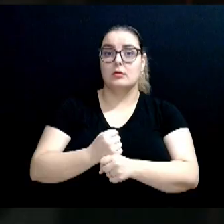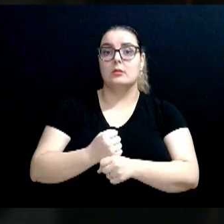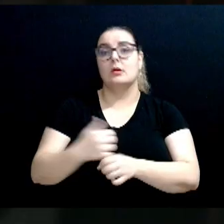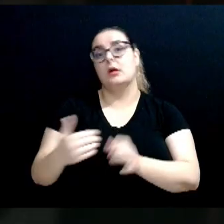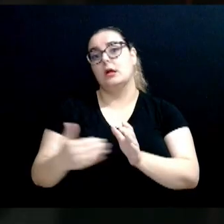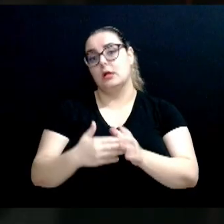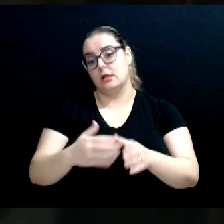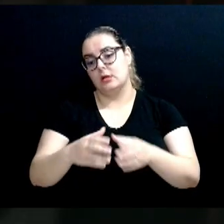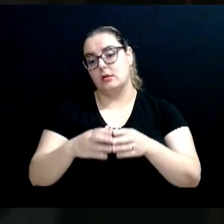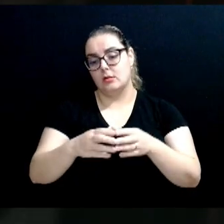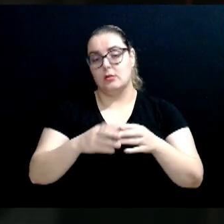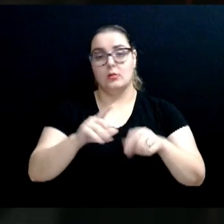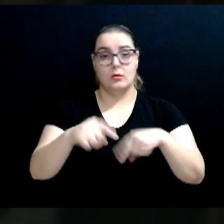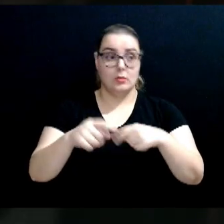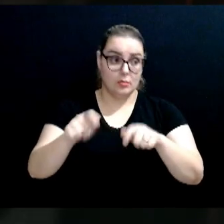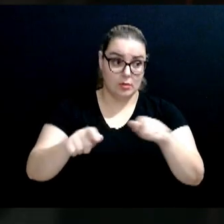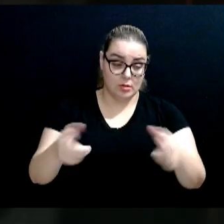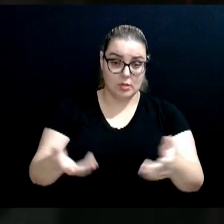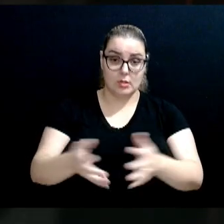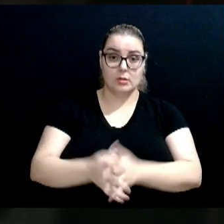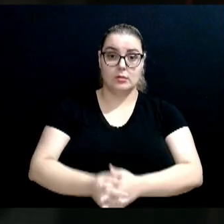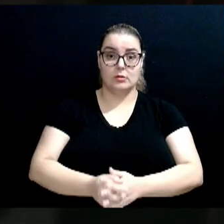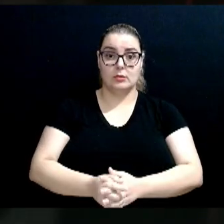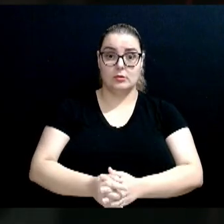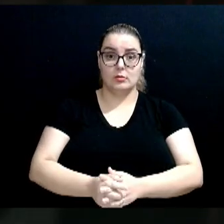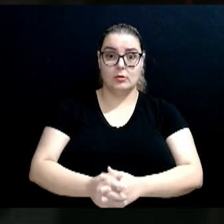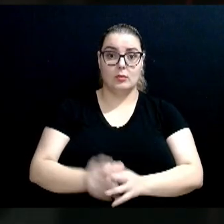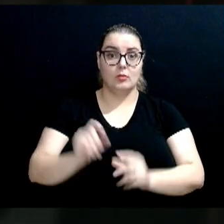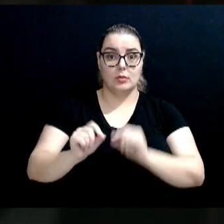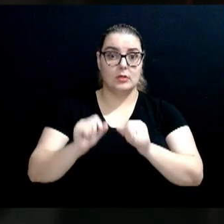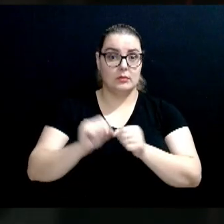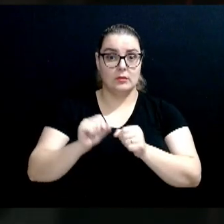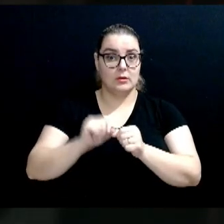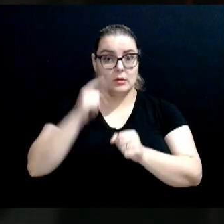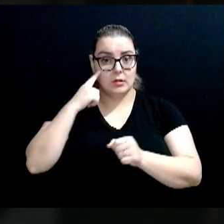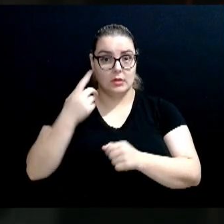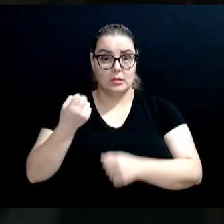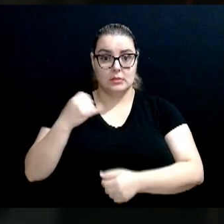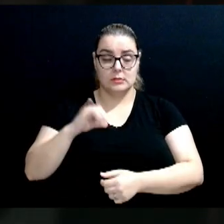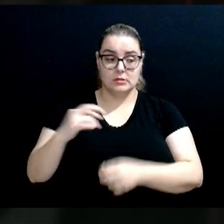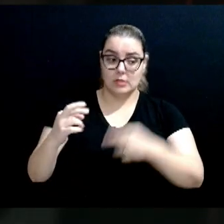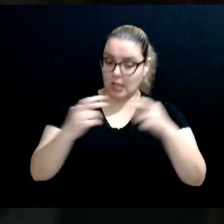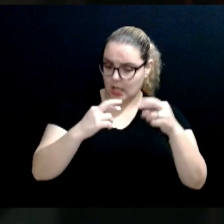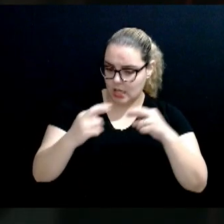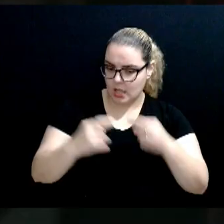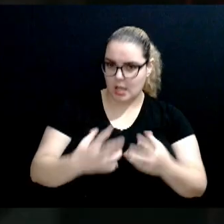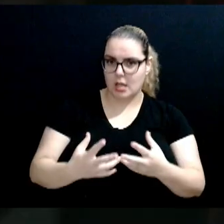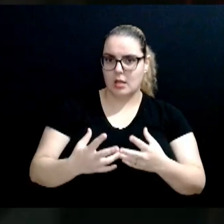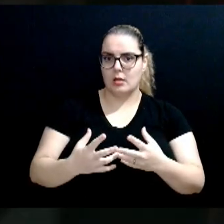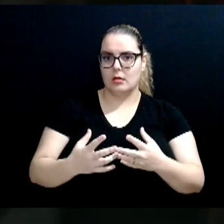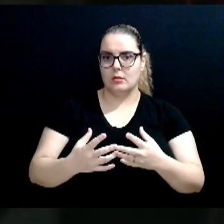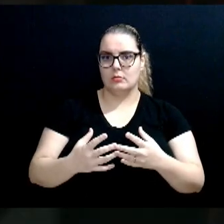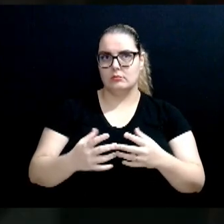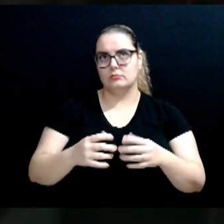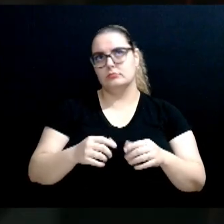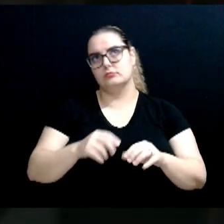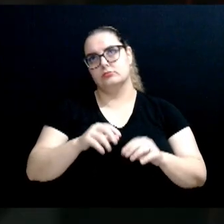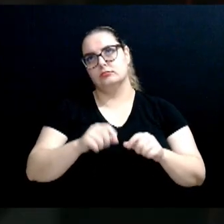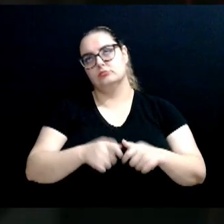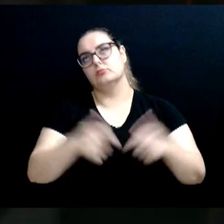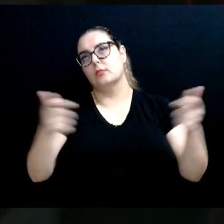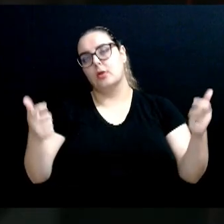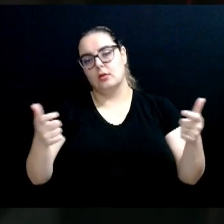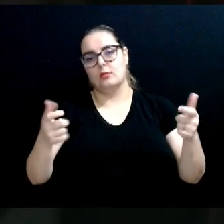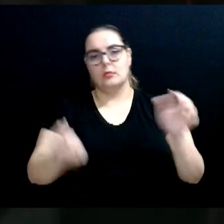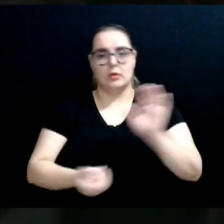com outras pessoas? Porque se a gente analisar a grosso modo, se você cria uma identidade falsa, mas você não tem